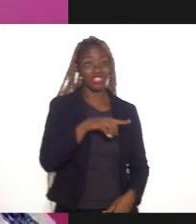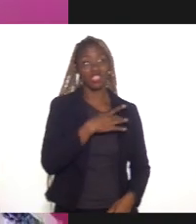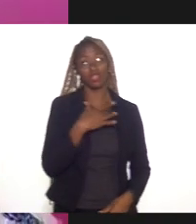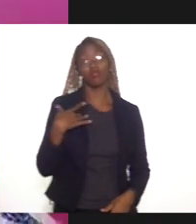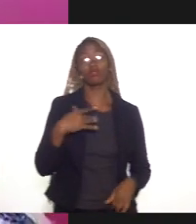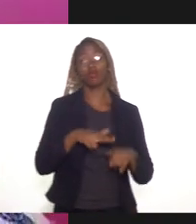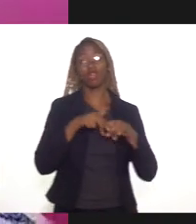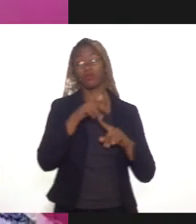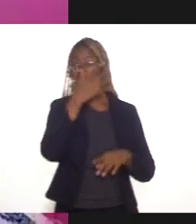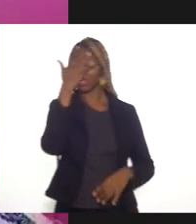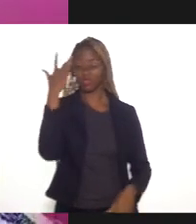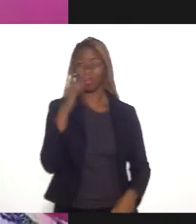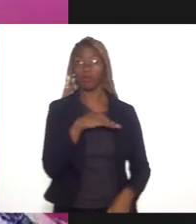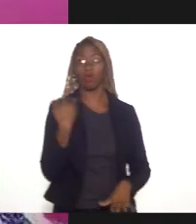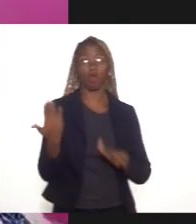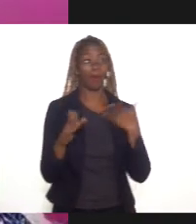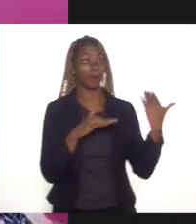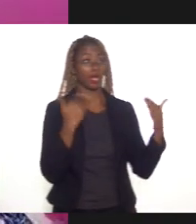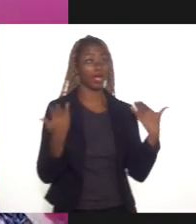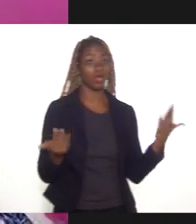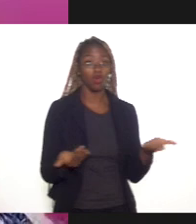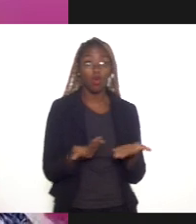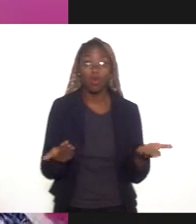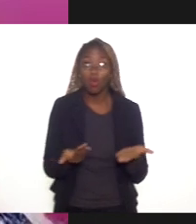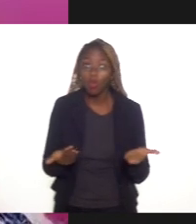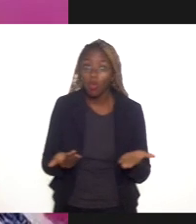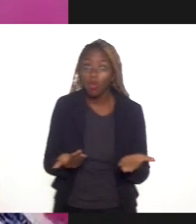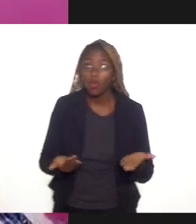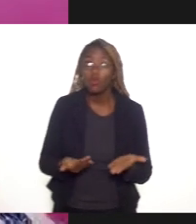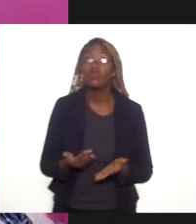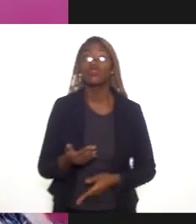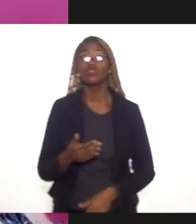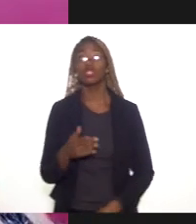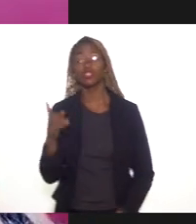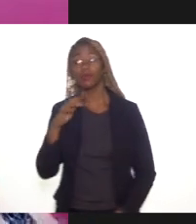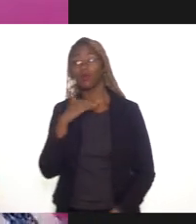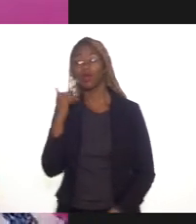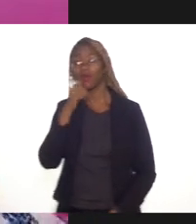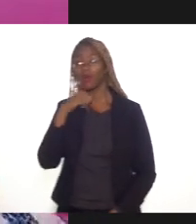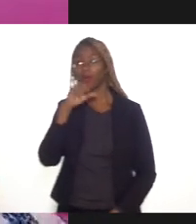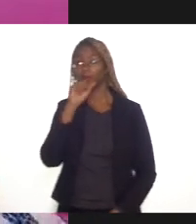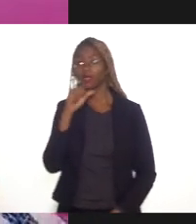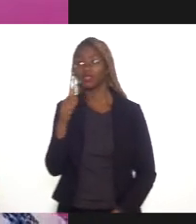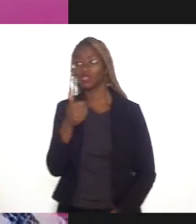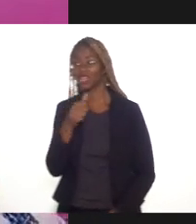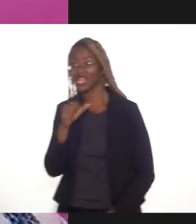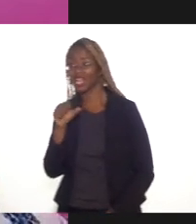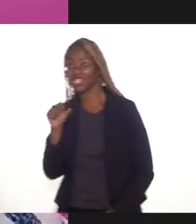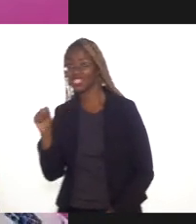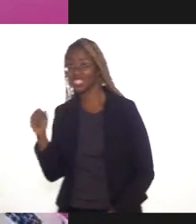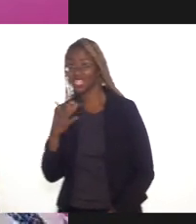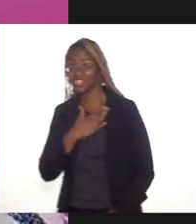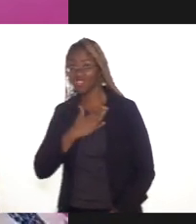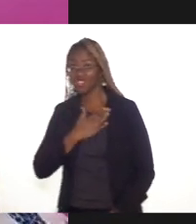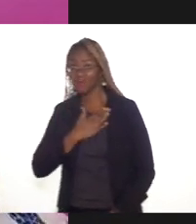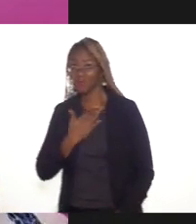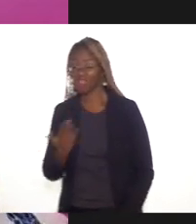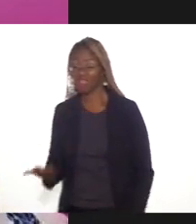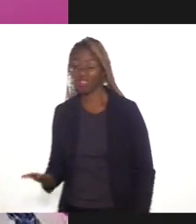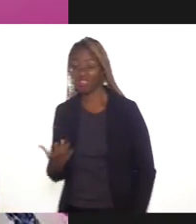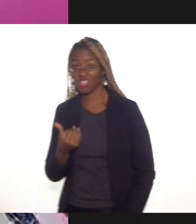mesmo, Tia Ju. Eu perdi a mãe de uma assessora minha de 65 anos. Então,